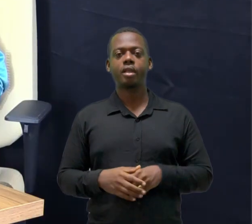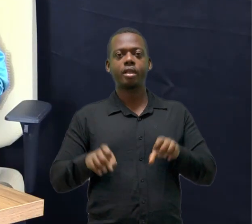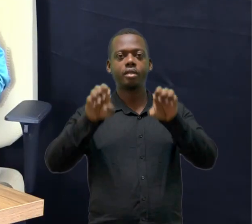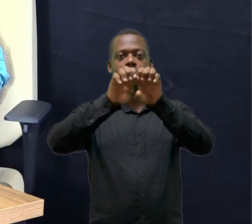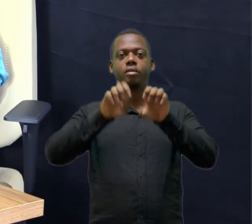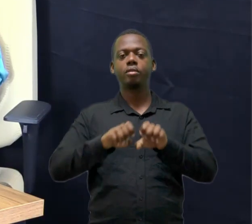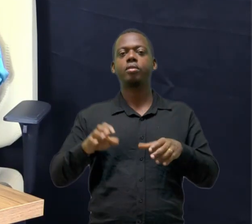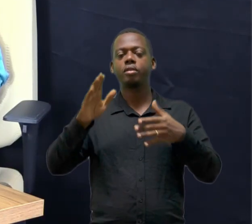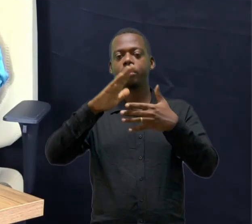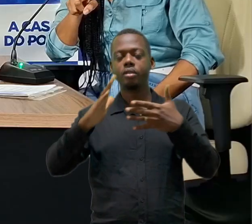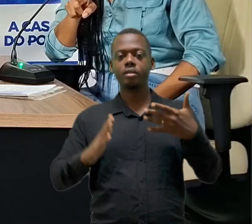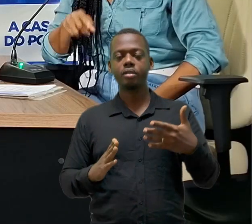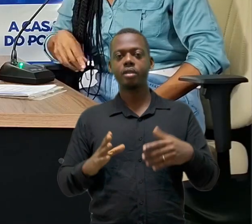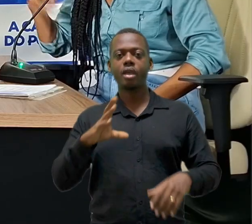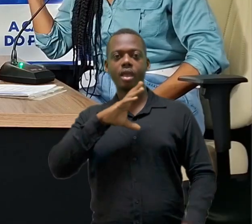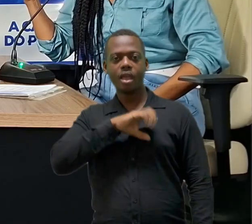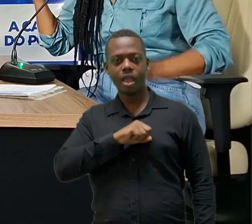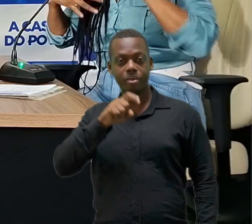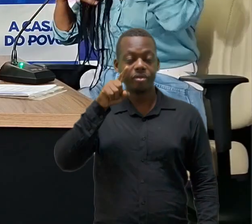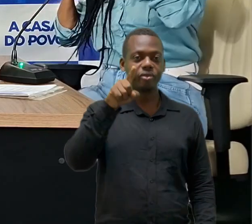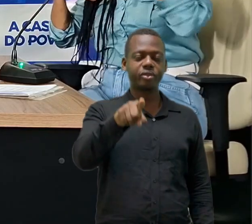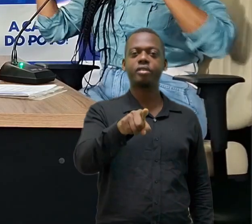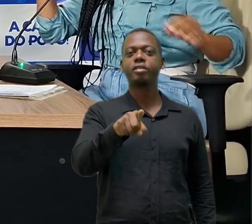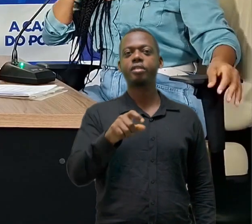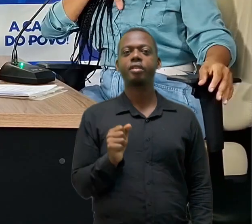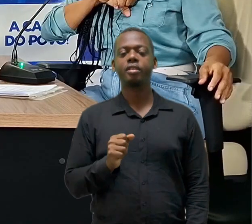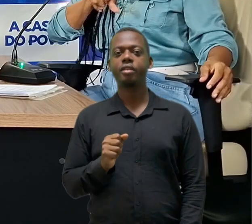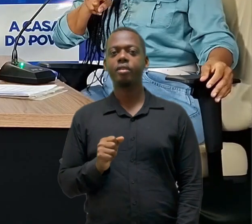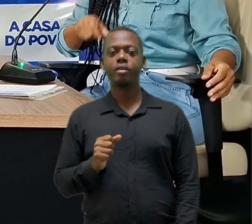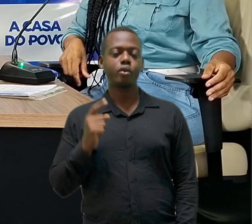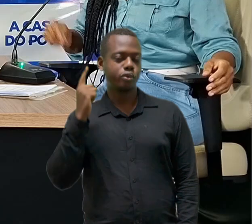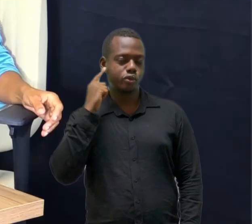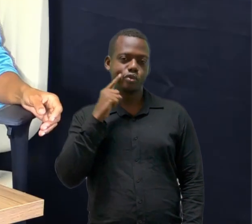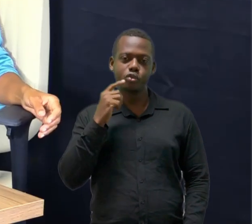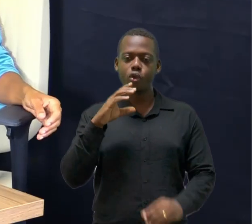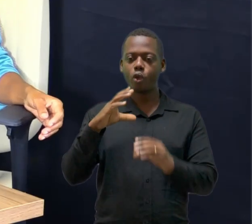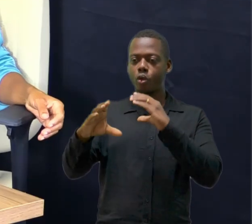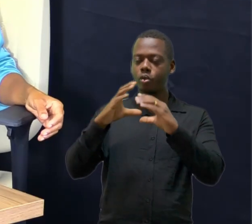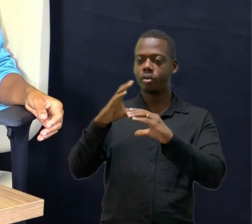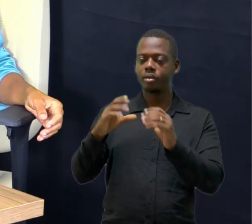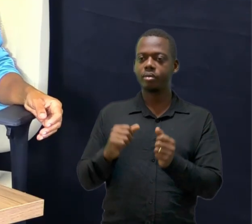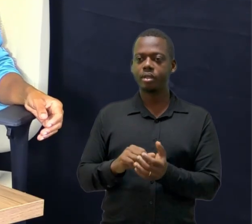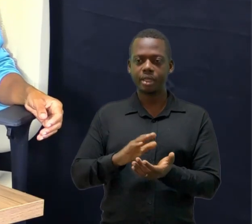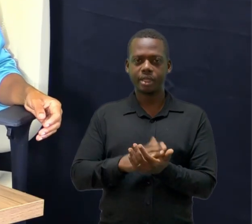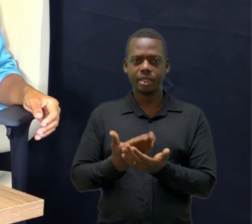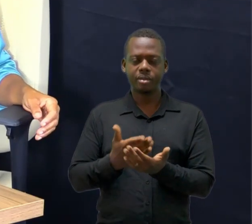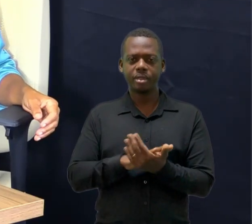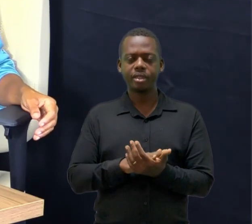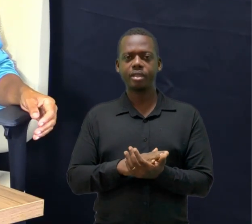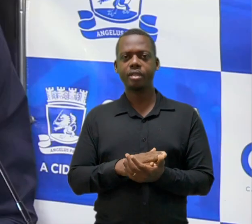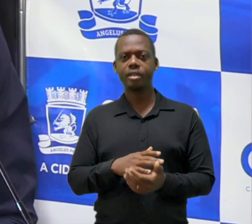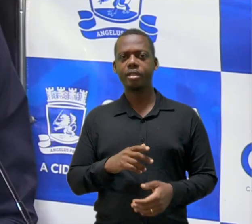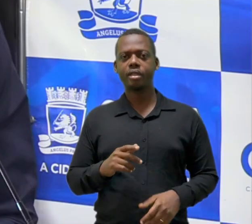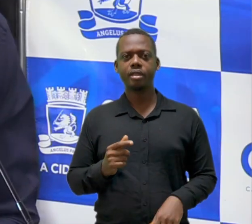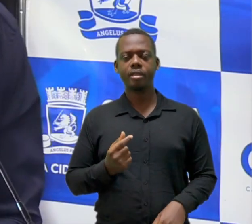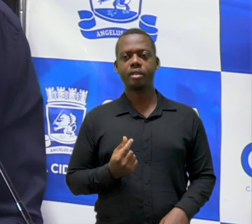língua de sinais, né? Amo você. Olha, quando a gente fala com surdo é assim, amo você. Mas quando eu estou interpretando, eu te amo.